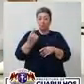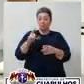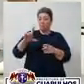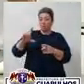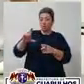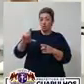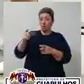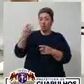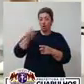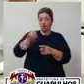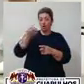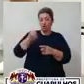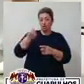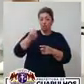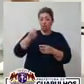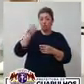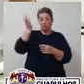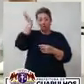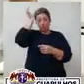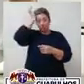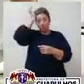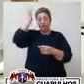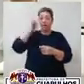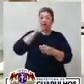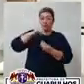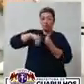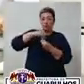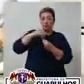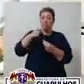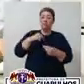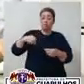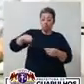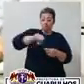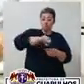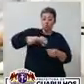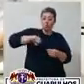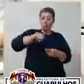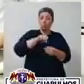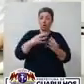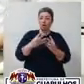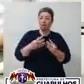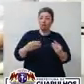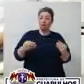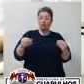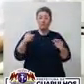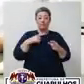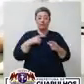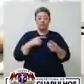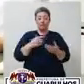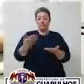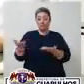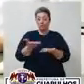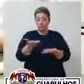preparada aqui, um pouco de leite, um pouco de leite condensado e um pouquinho de alho, para a gente poder molhar esses bolos. Aqui ela vai